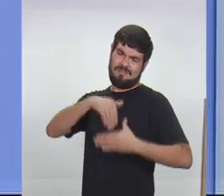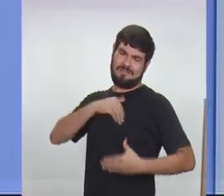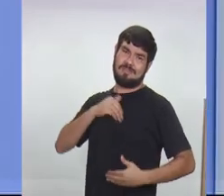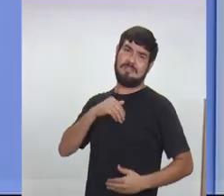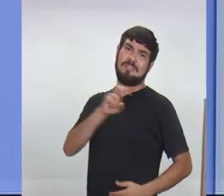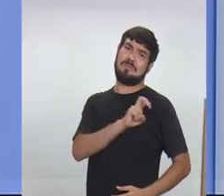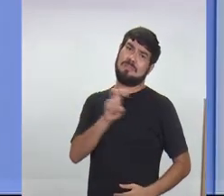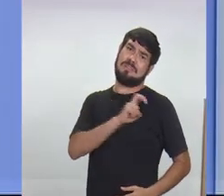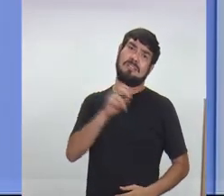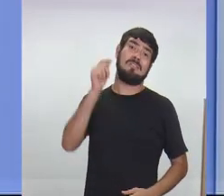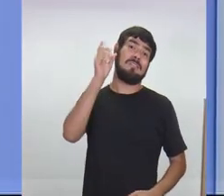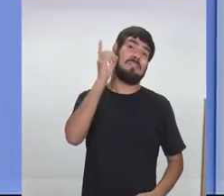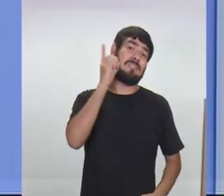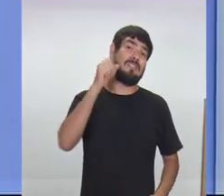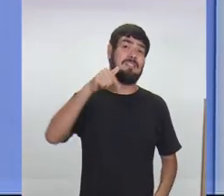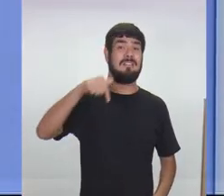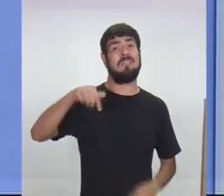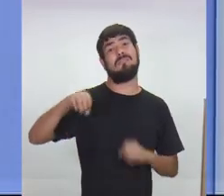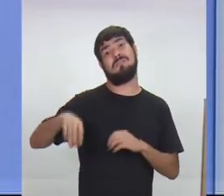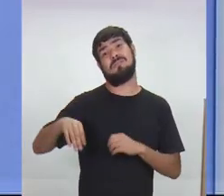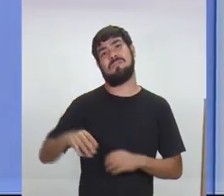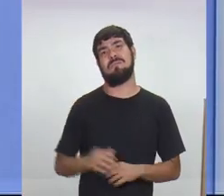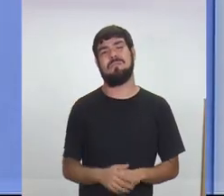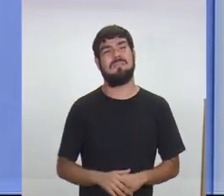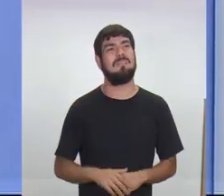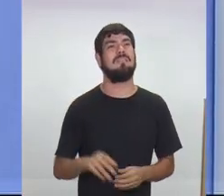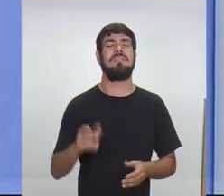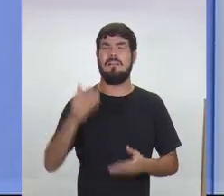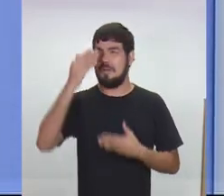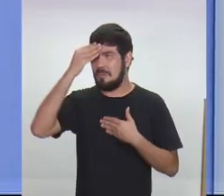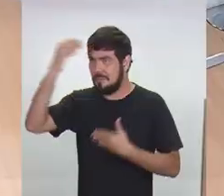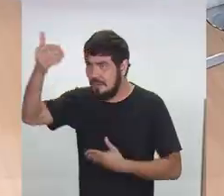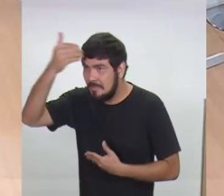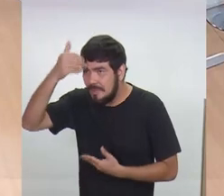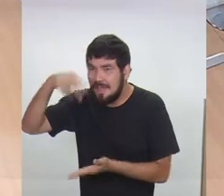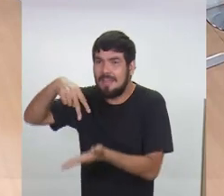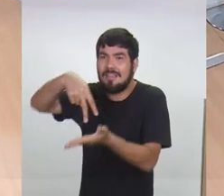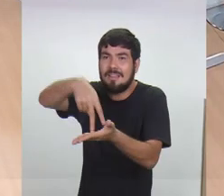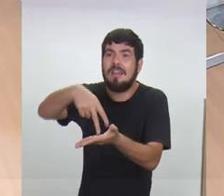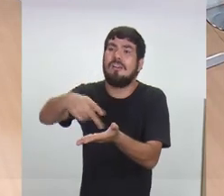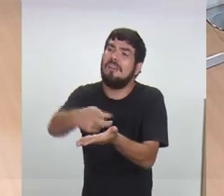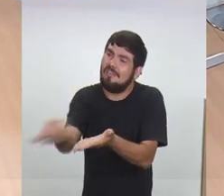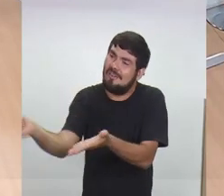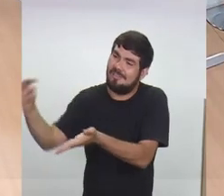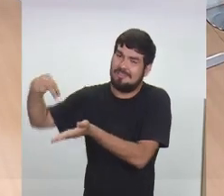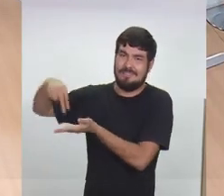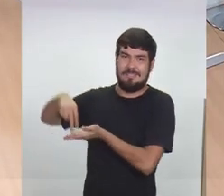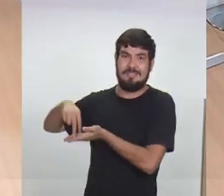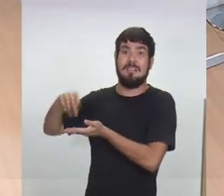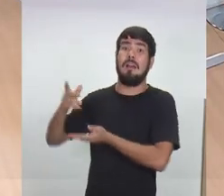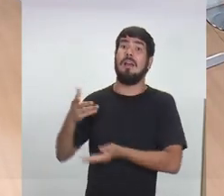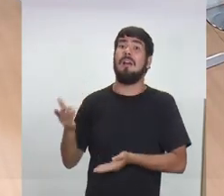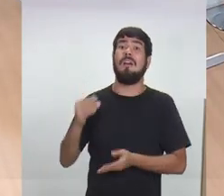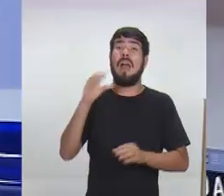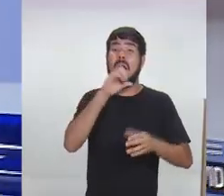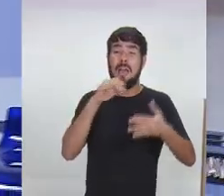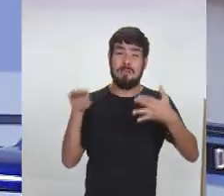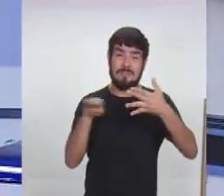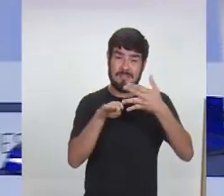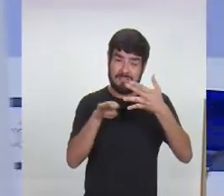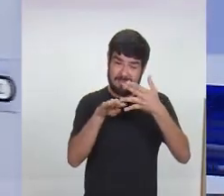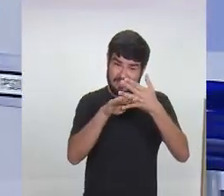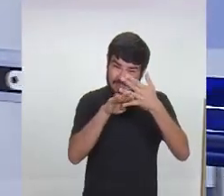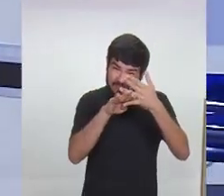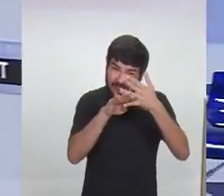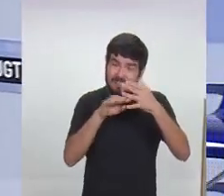agradeço o candidato berg que foi sabatinado neste bloco peço que o senhor volte para seu público aqui ea gente vai fazer um breve intervalo daqui a pouco a gente